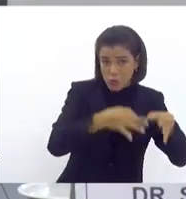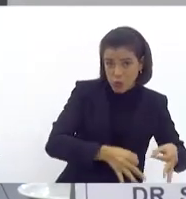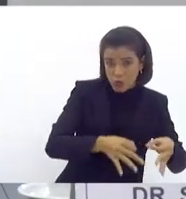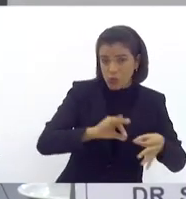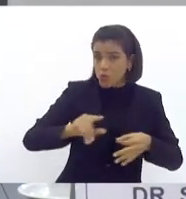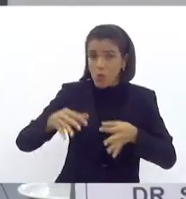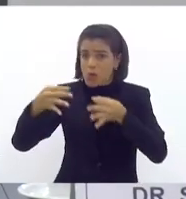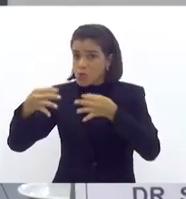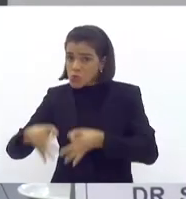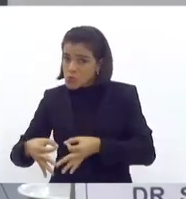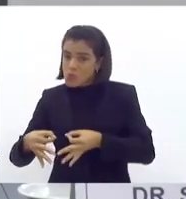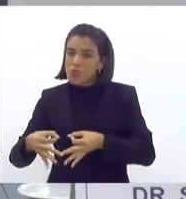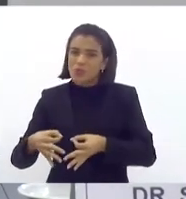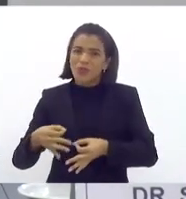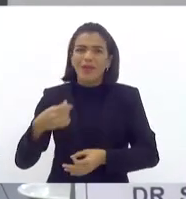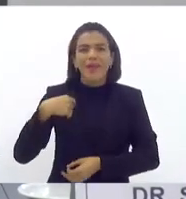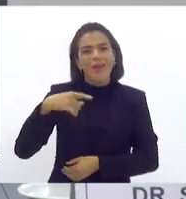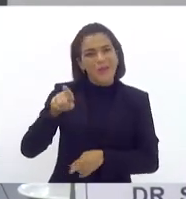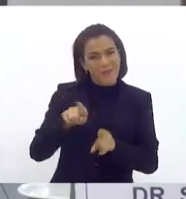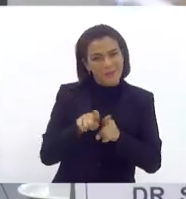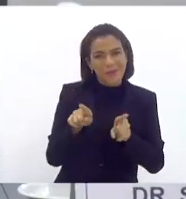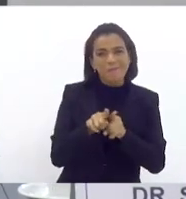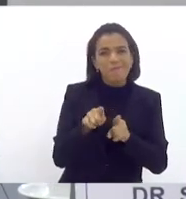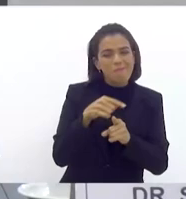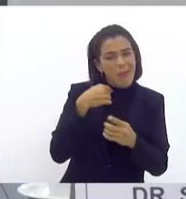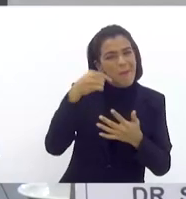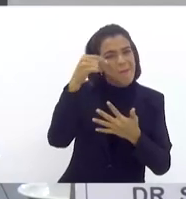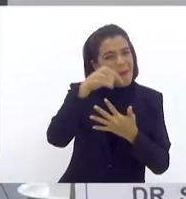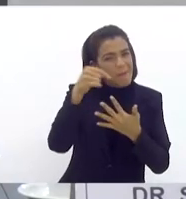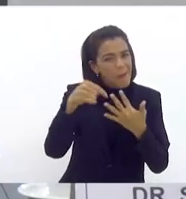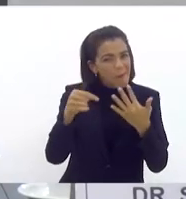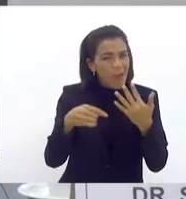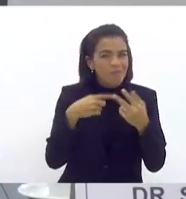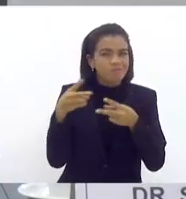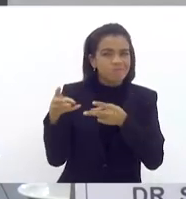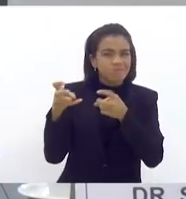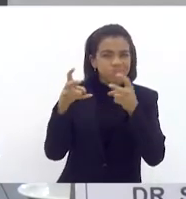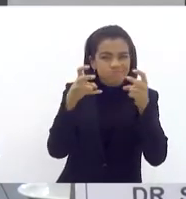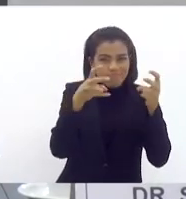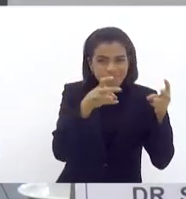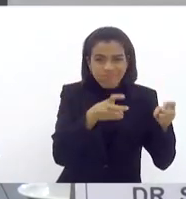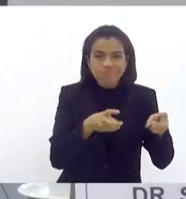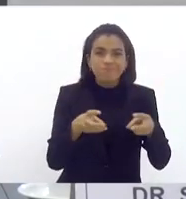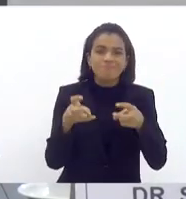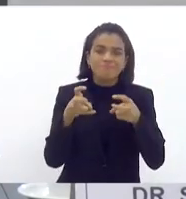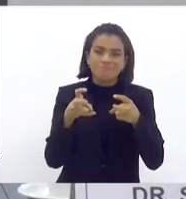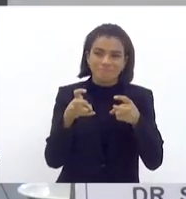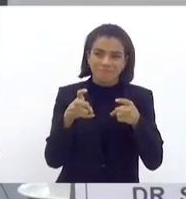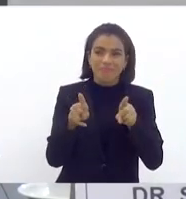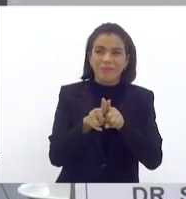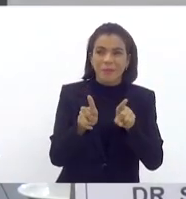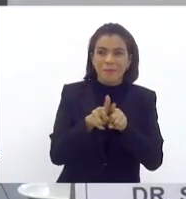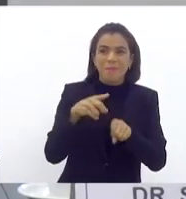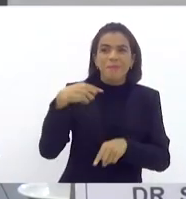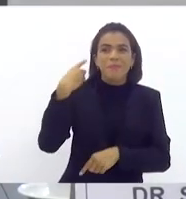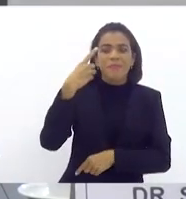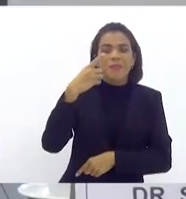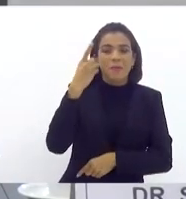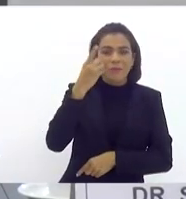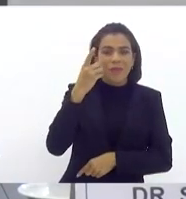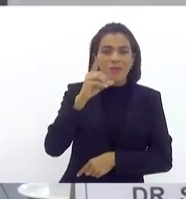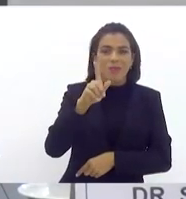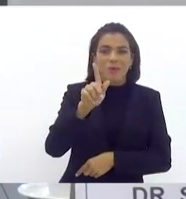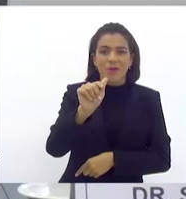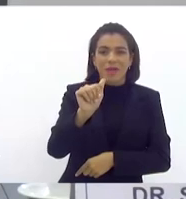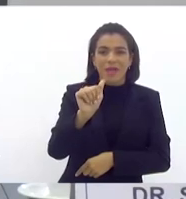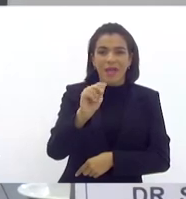justo, enfim. Eu levo em consideração muitos pontos sopesados aqui pelo deputado doutor Serginho e até deputado Gualberto, seja bem-vindo, que